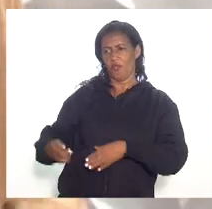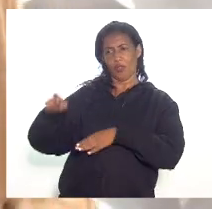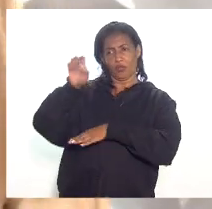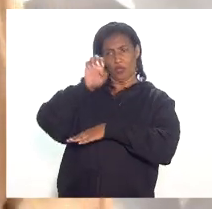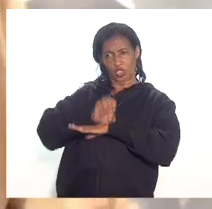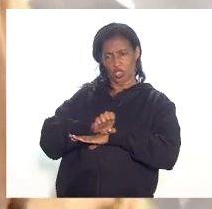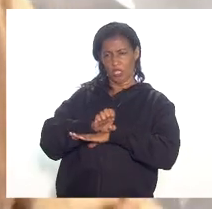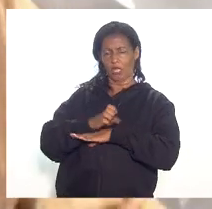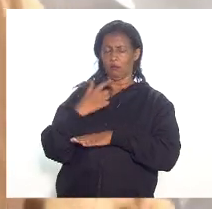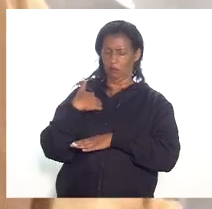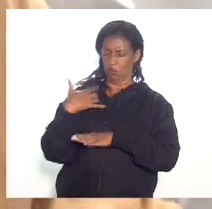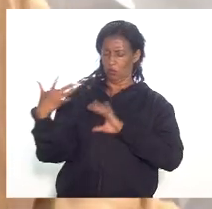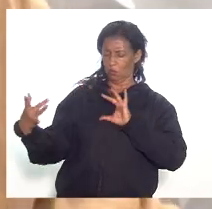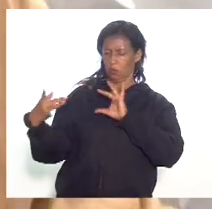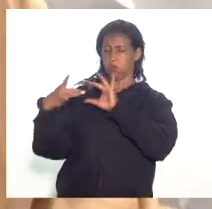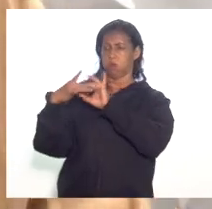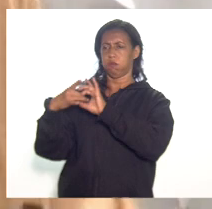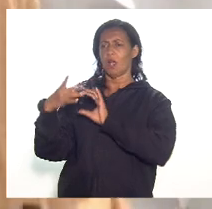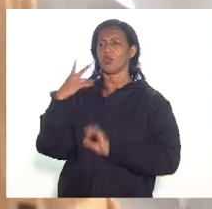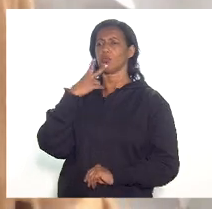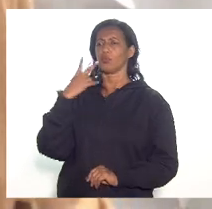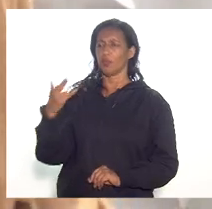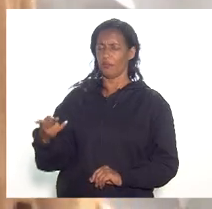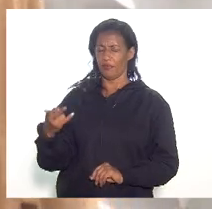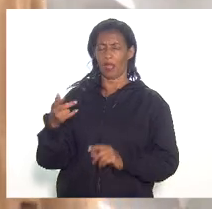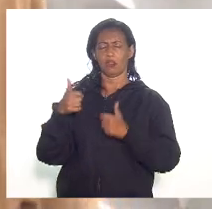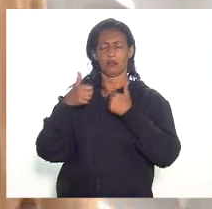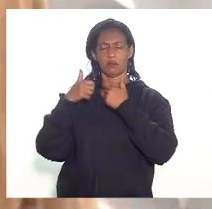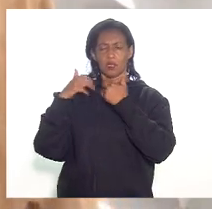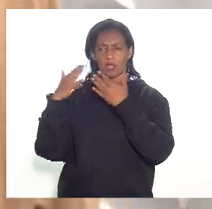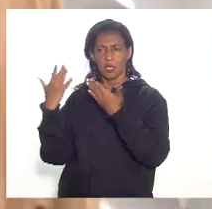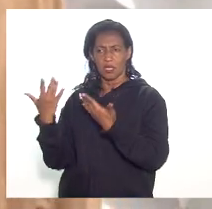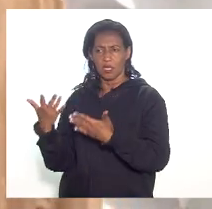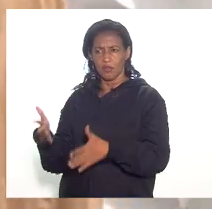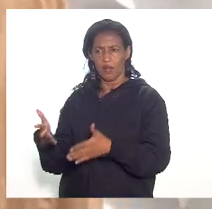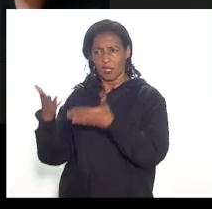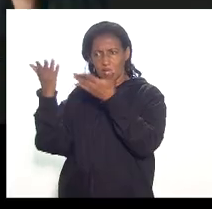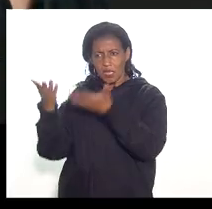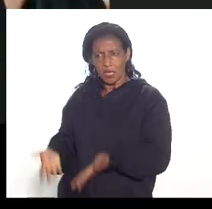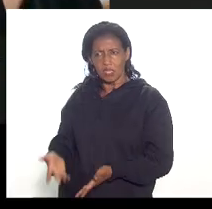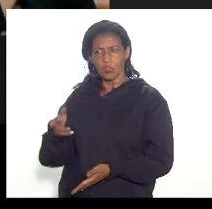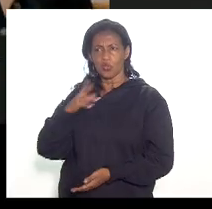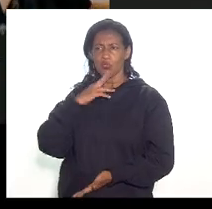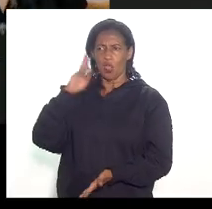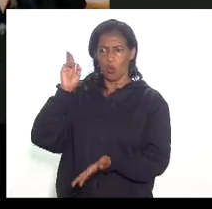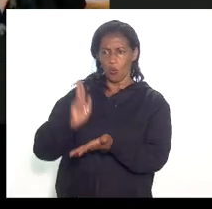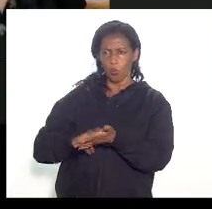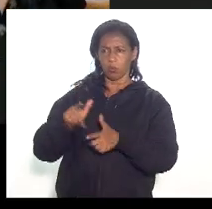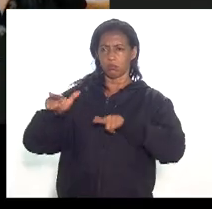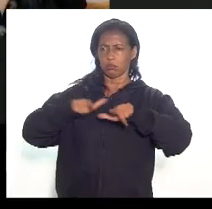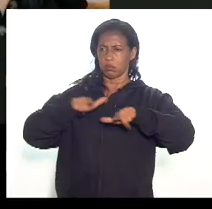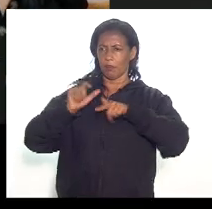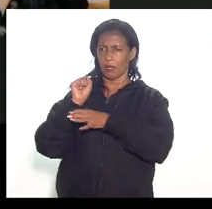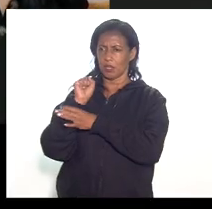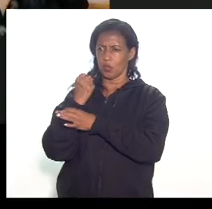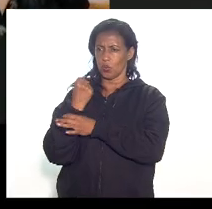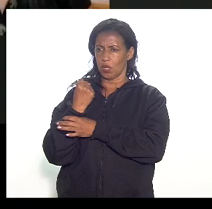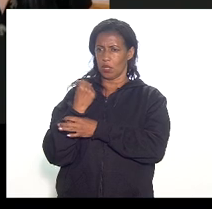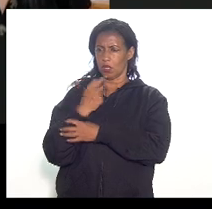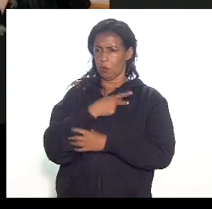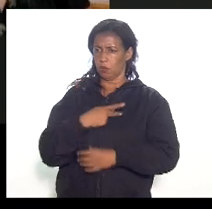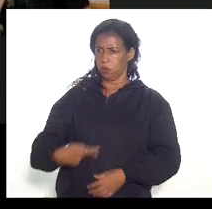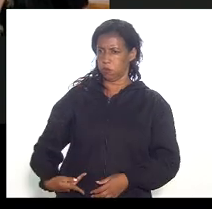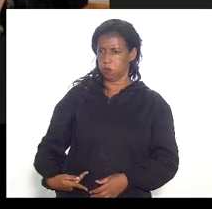então quero me solidarizar sua fala e dizer que se esse é o jeito de reconhecer o trabalho da segurança pública